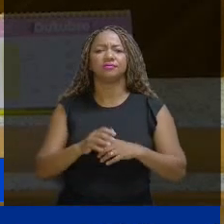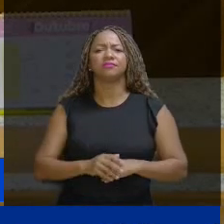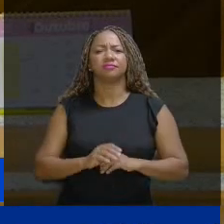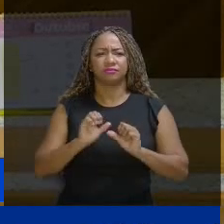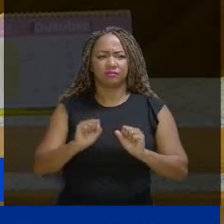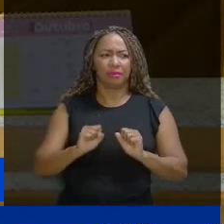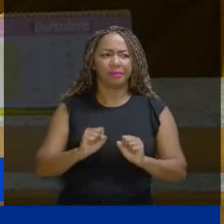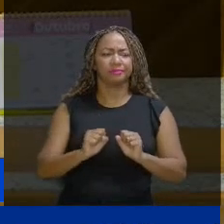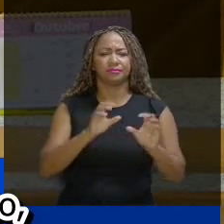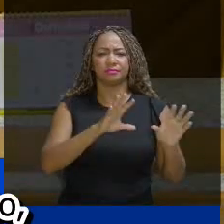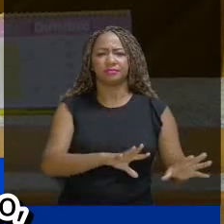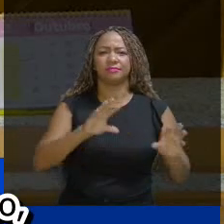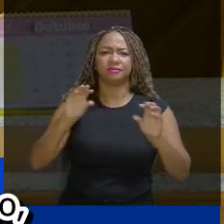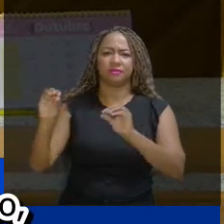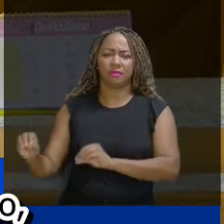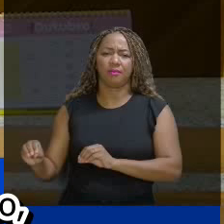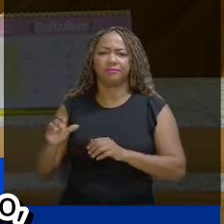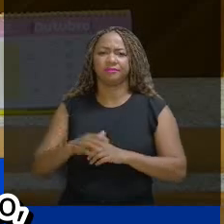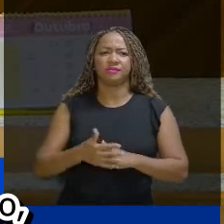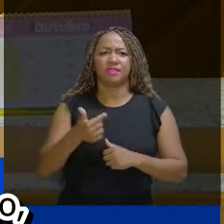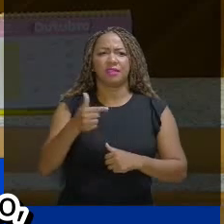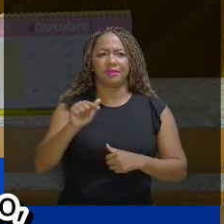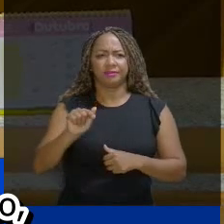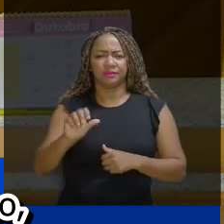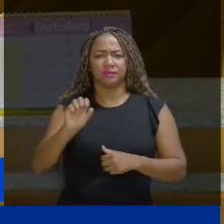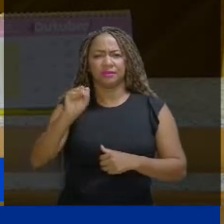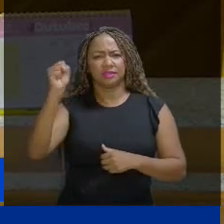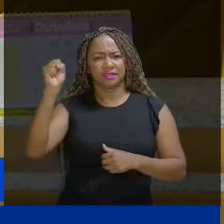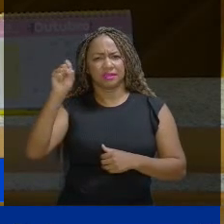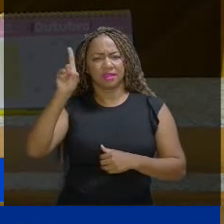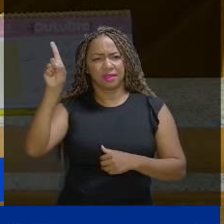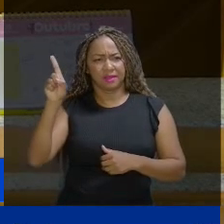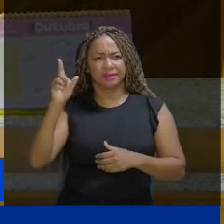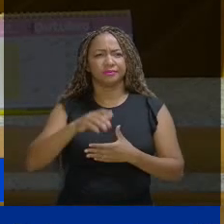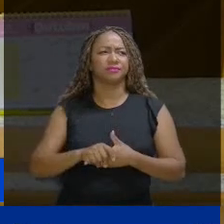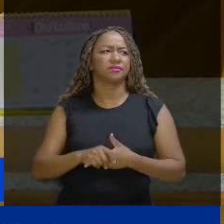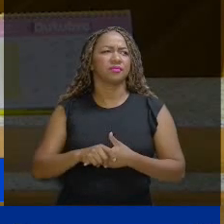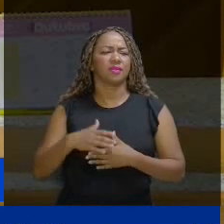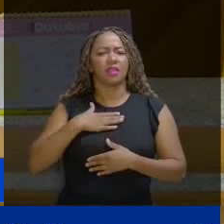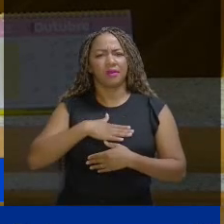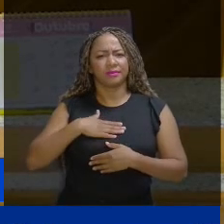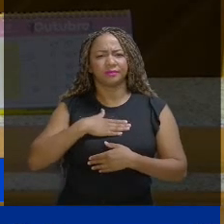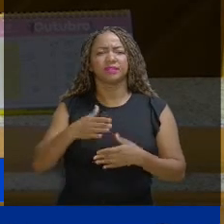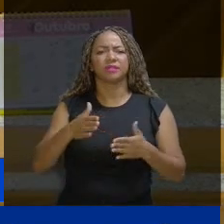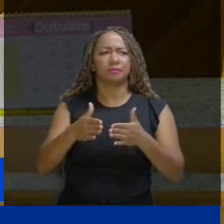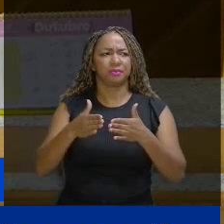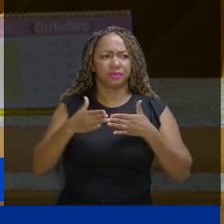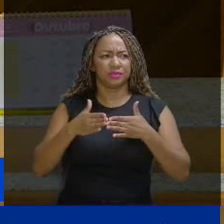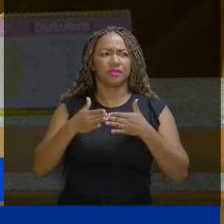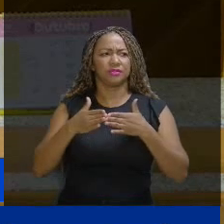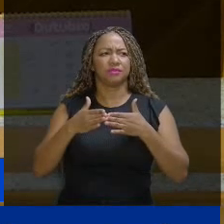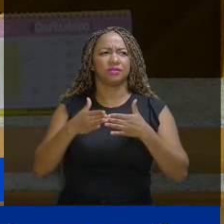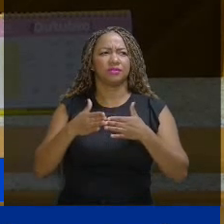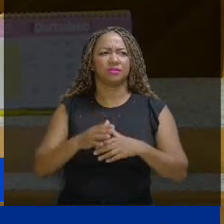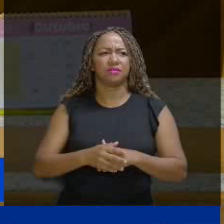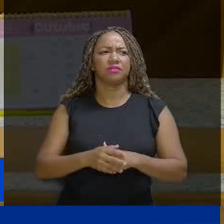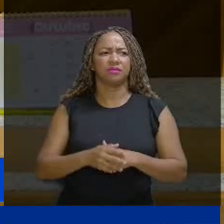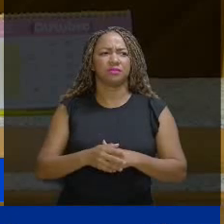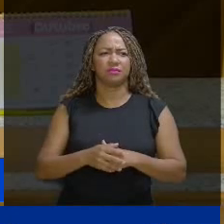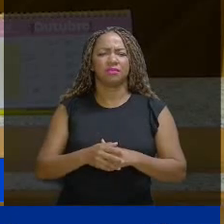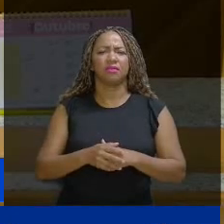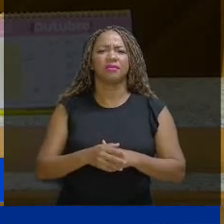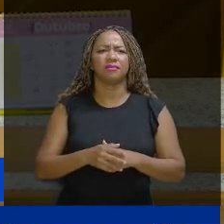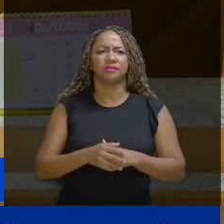eu pudesse transferir para as 17 horas, em Santana. Então, eu gostaria de pedir a Vossa Excelência, eu vou fazer o